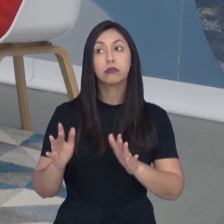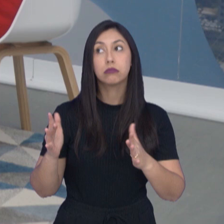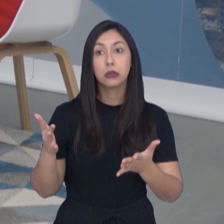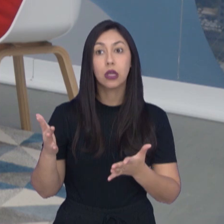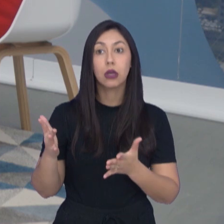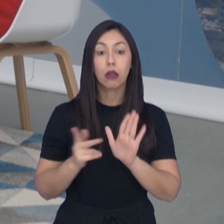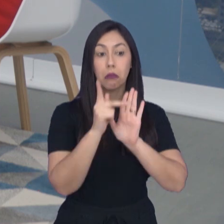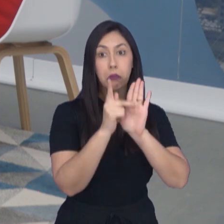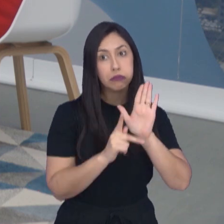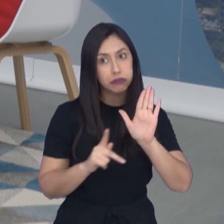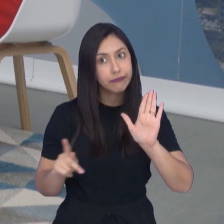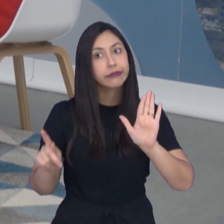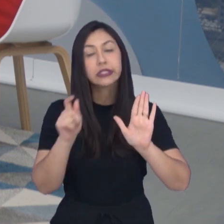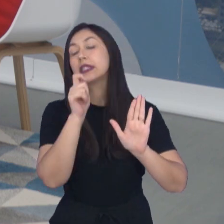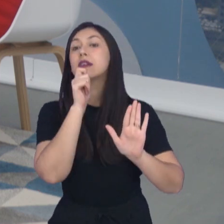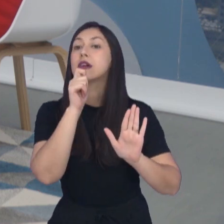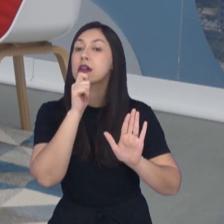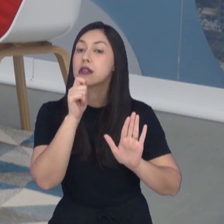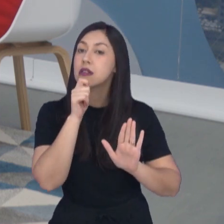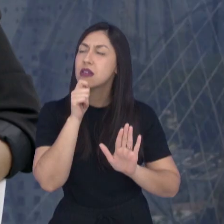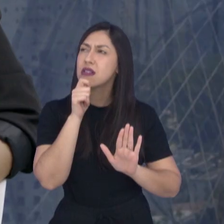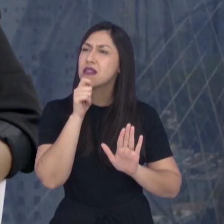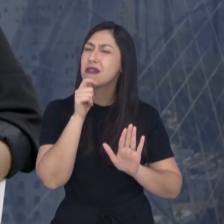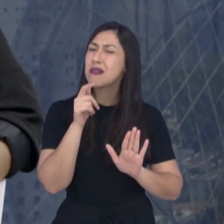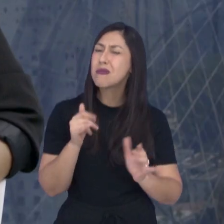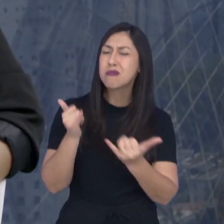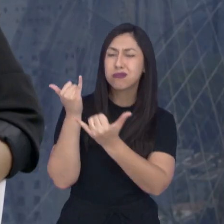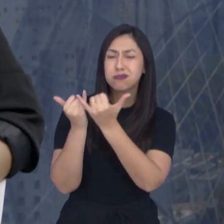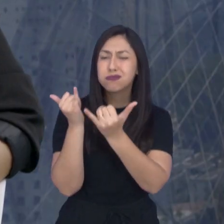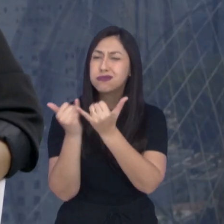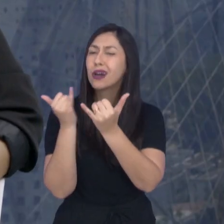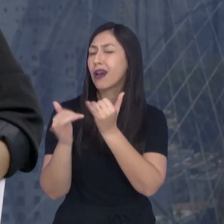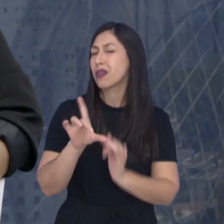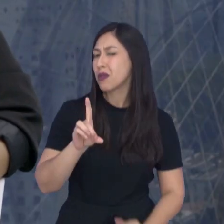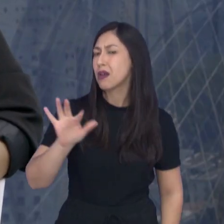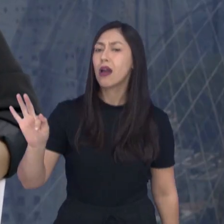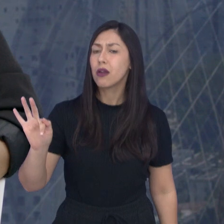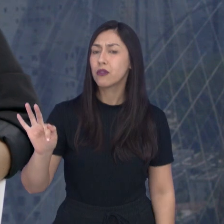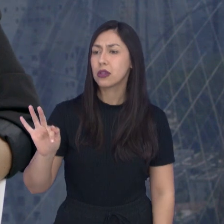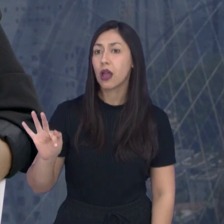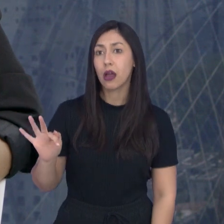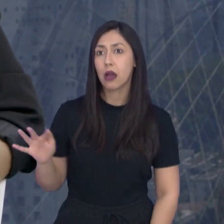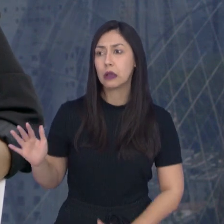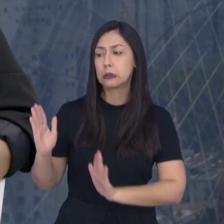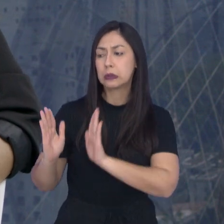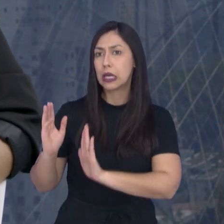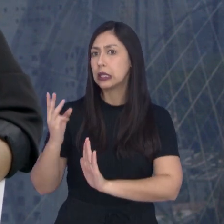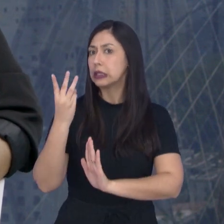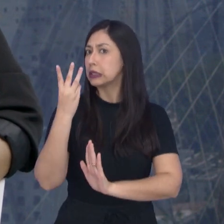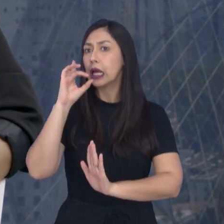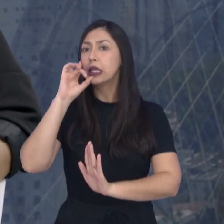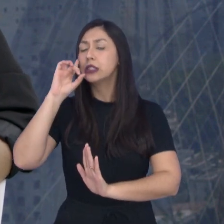está em trâmite, mais ou menos no mesmo sistema do Distrito Federal, ou seja, 3 dias de